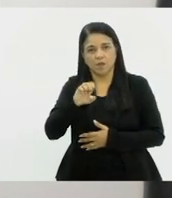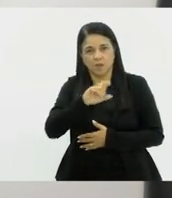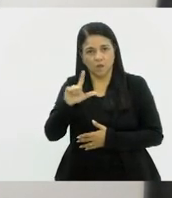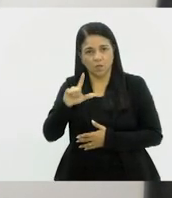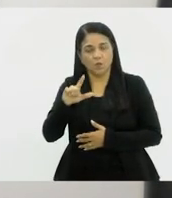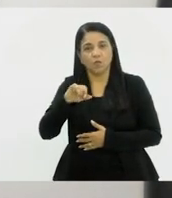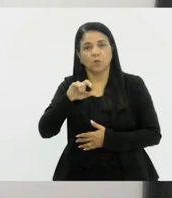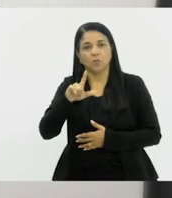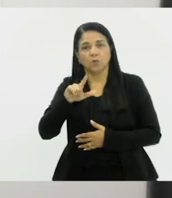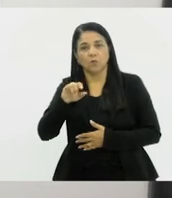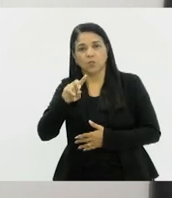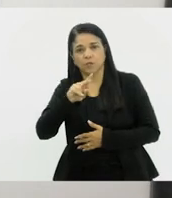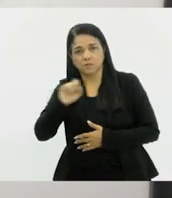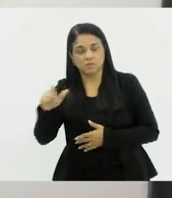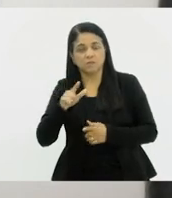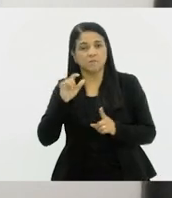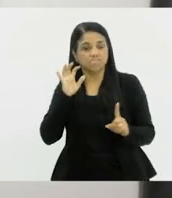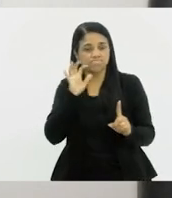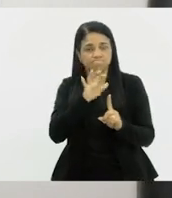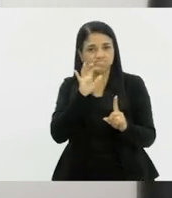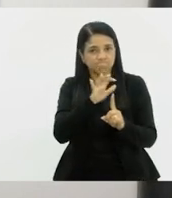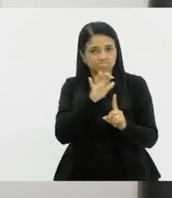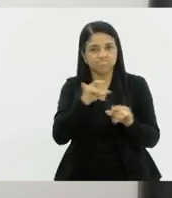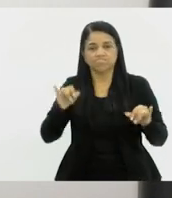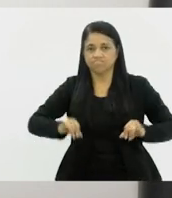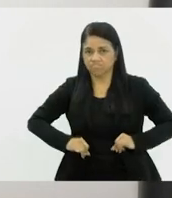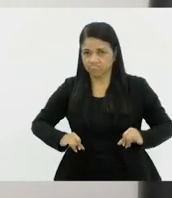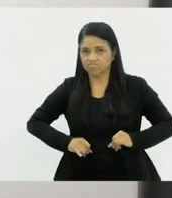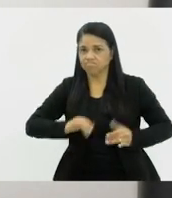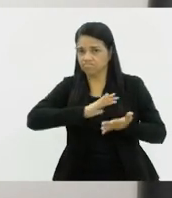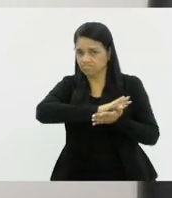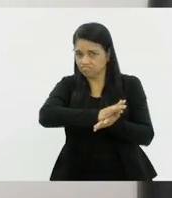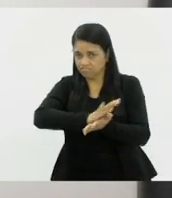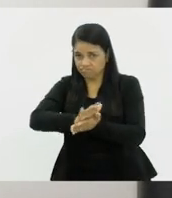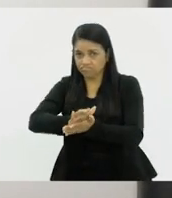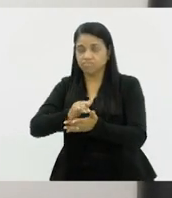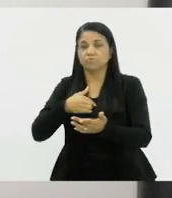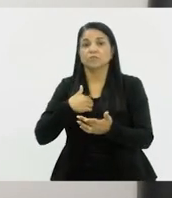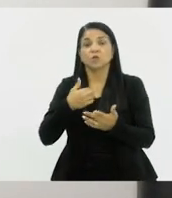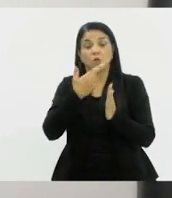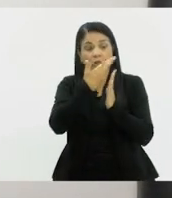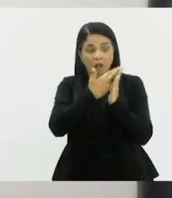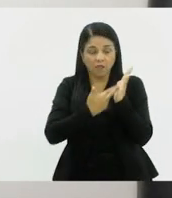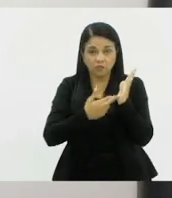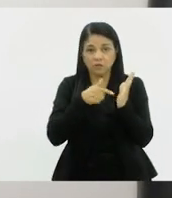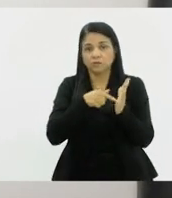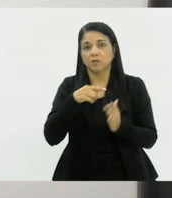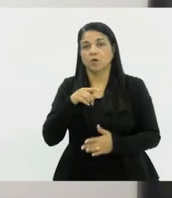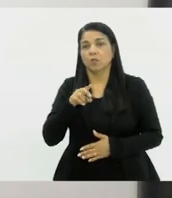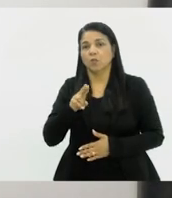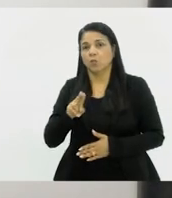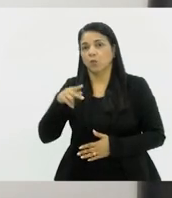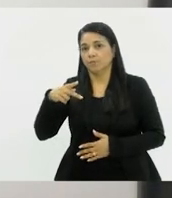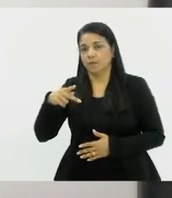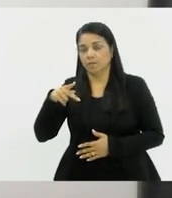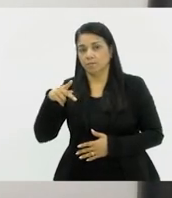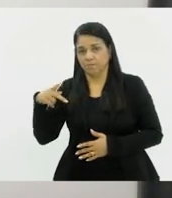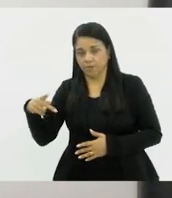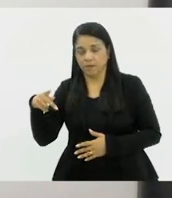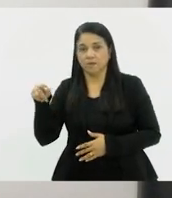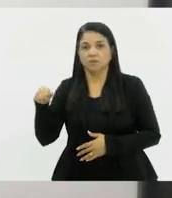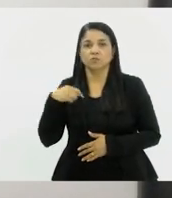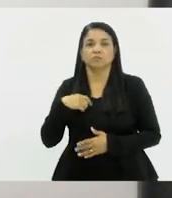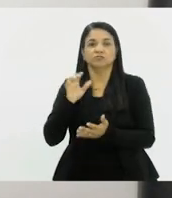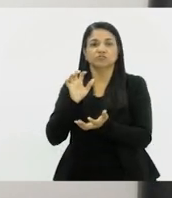perseguição tentativa de intimidação e de criminalização né a partir de um relatório da up do jacarezinho que foi vazado